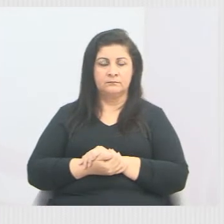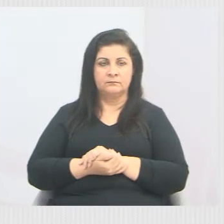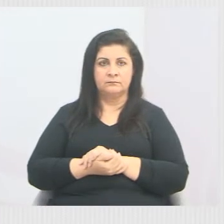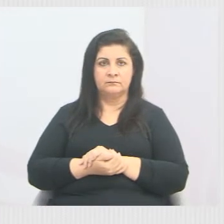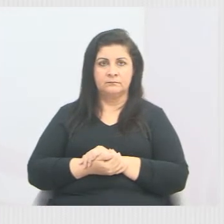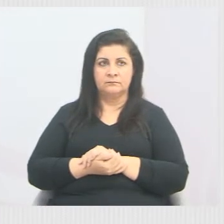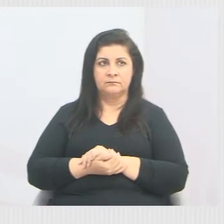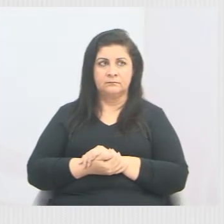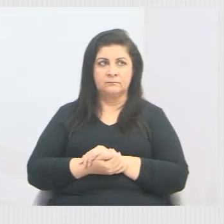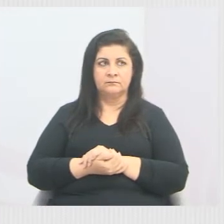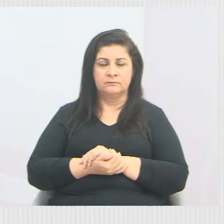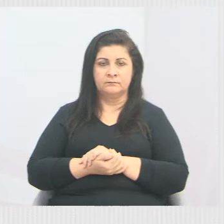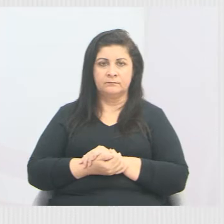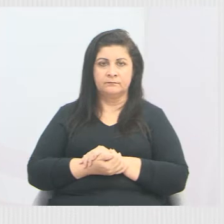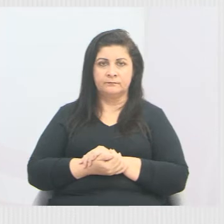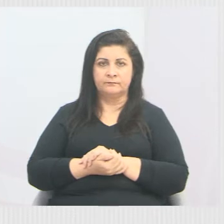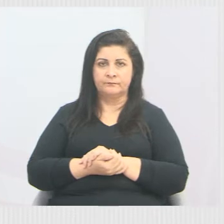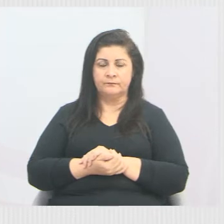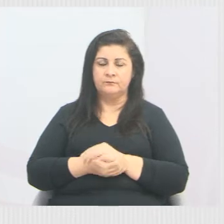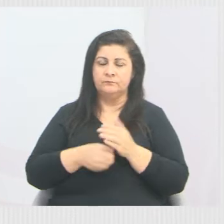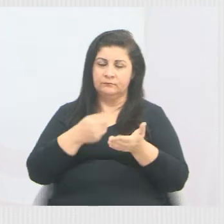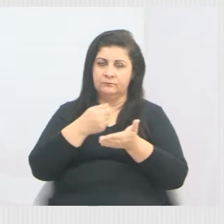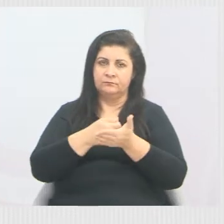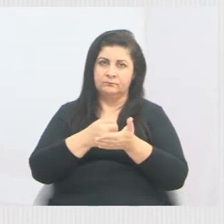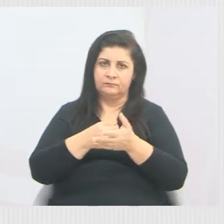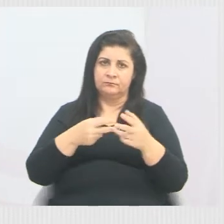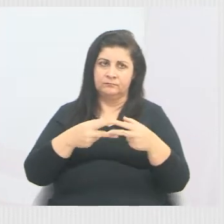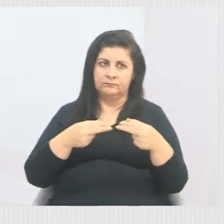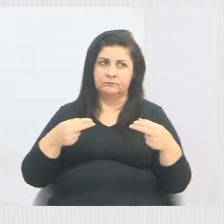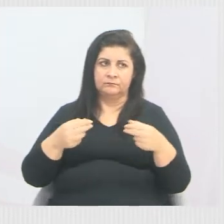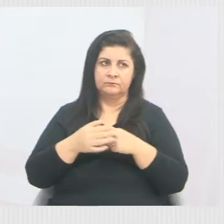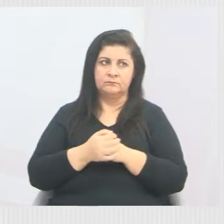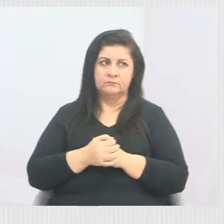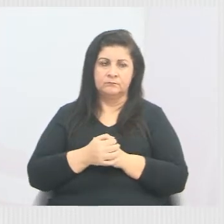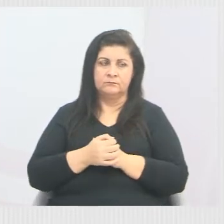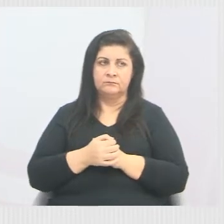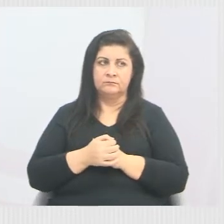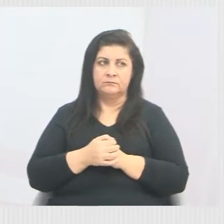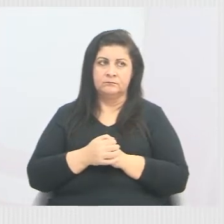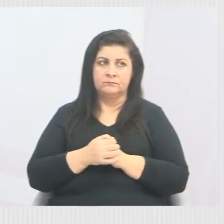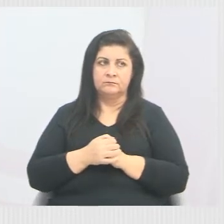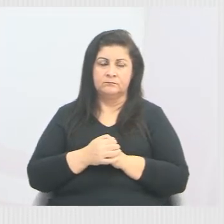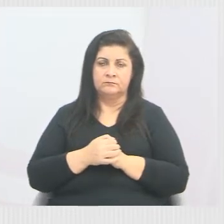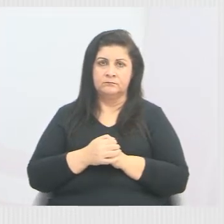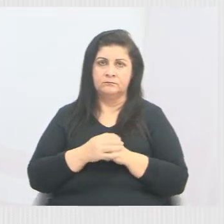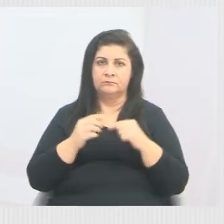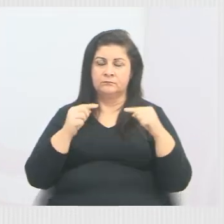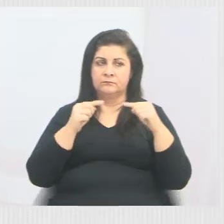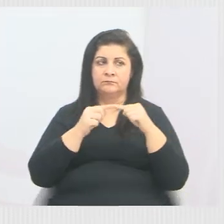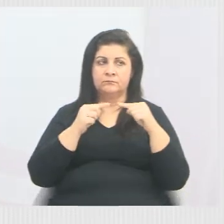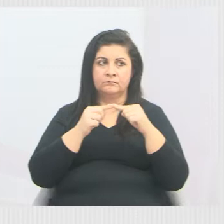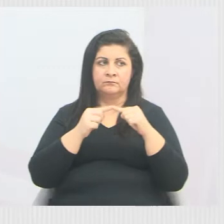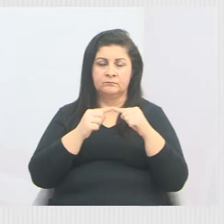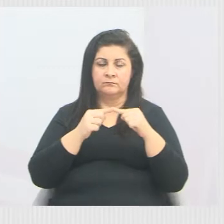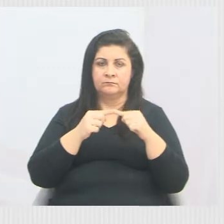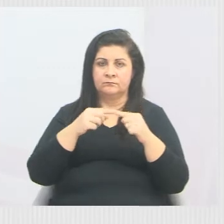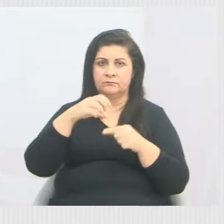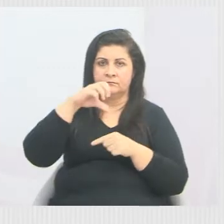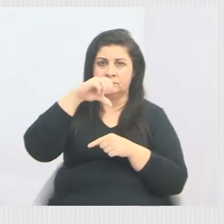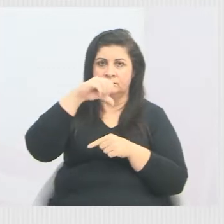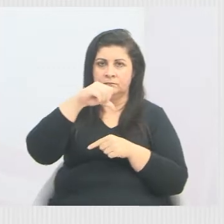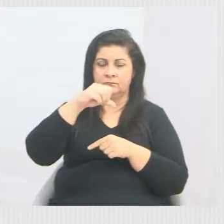Temos aqui as despesas correntes, né, do município. Na despesa corrente, tem uma meta anual orçada